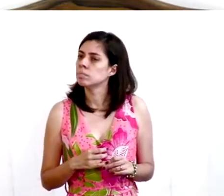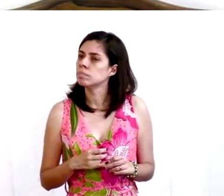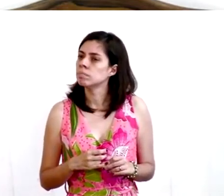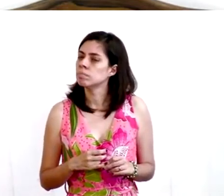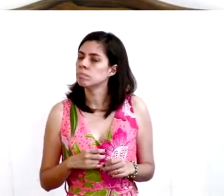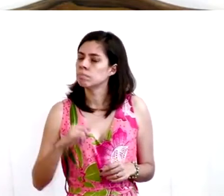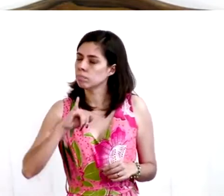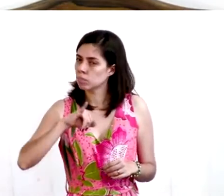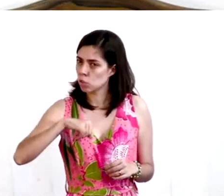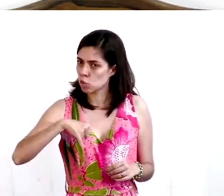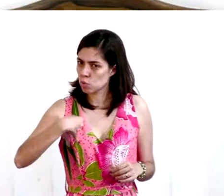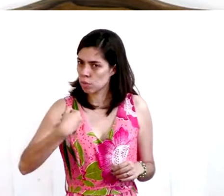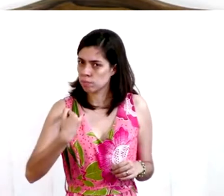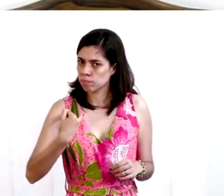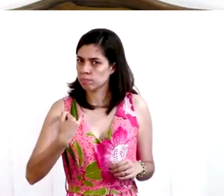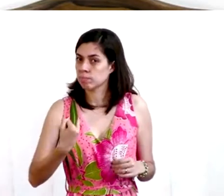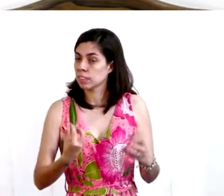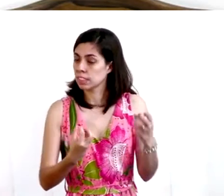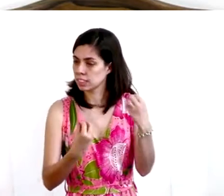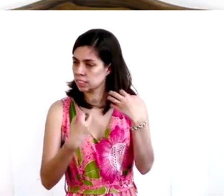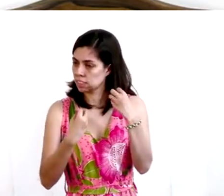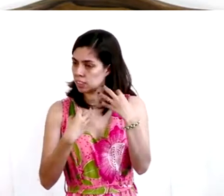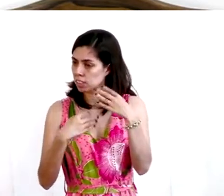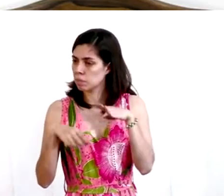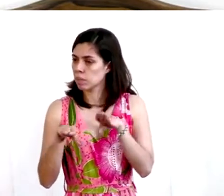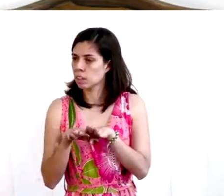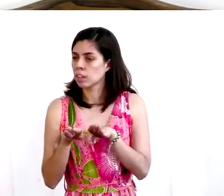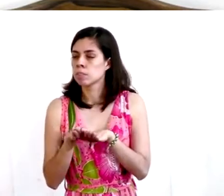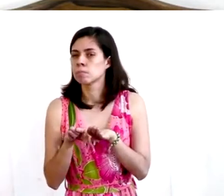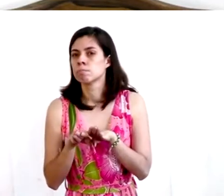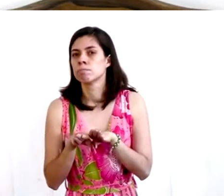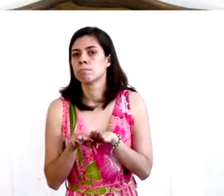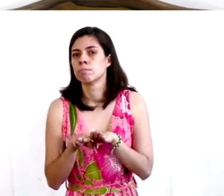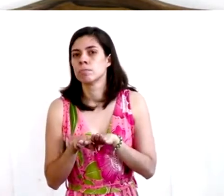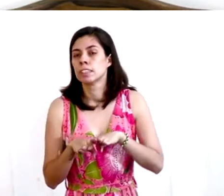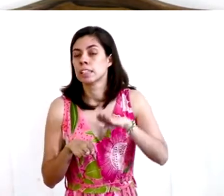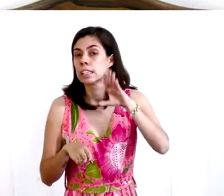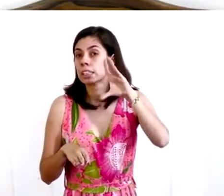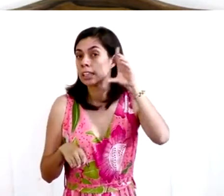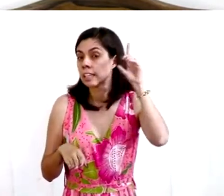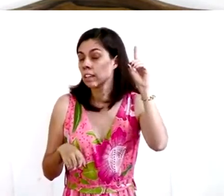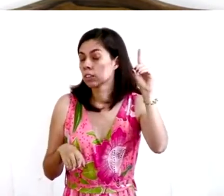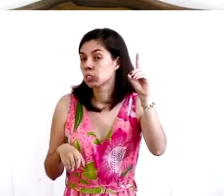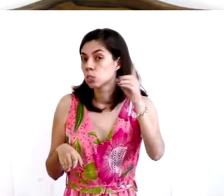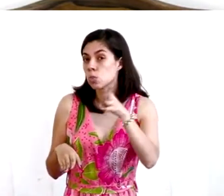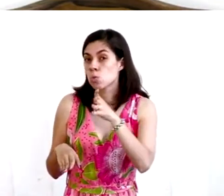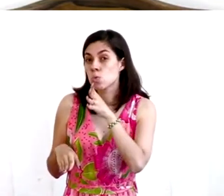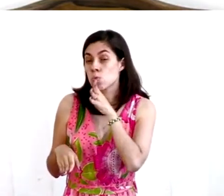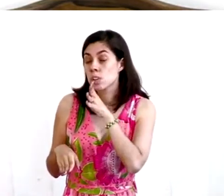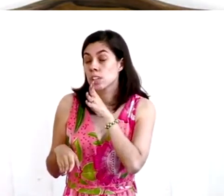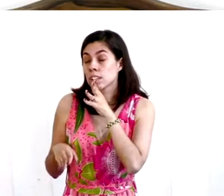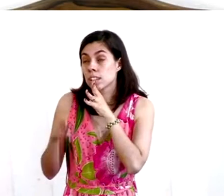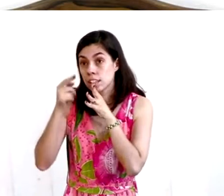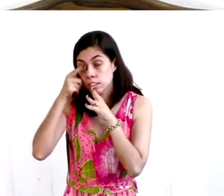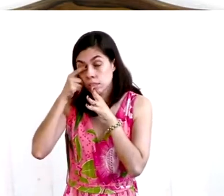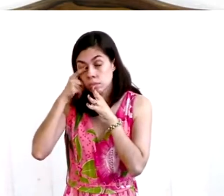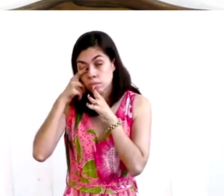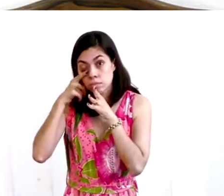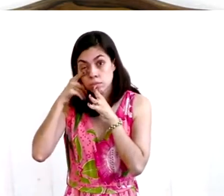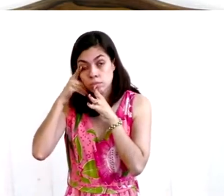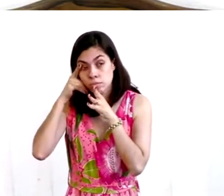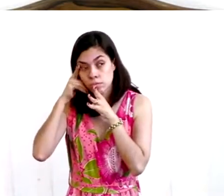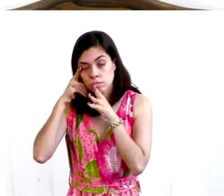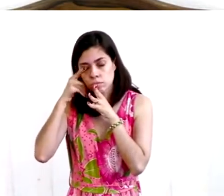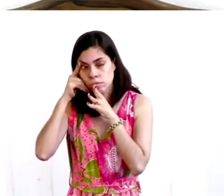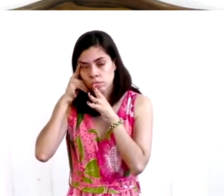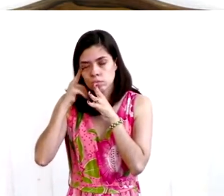cartas depois, o reverendo Robert leu aqui na liturgia: o Senhor Deus sabe dos nossos pecados, o Senhor Deus sabe do nosso estado, o